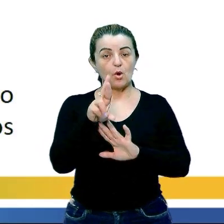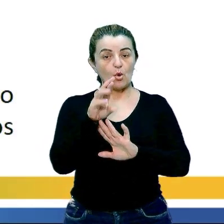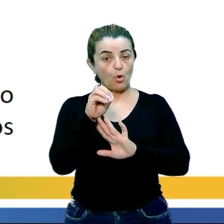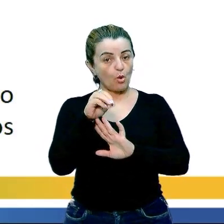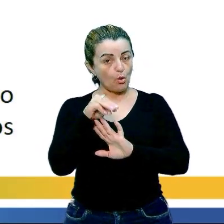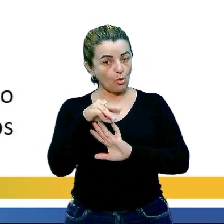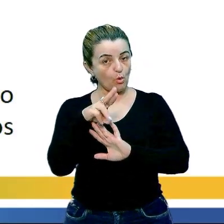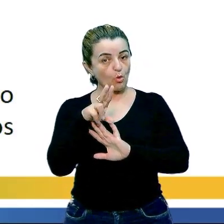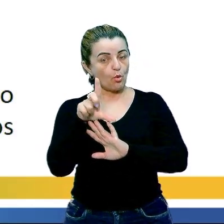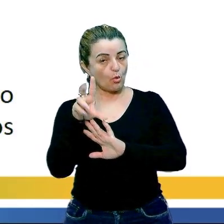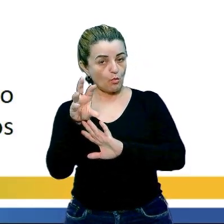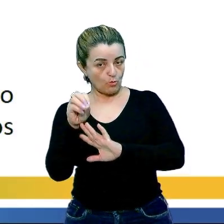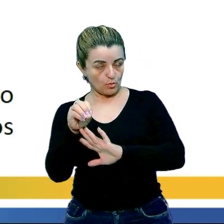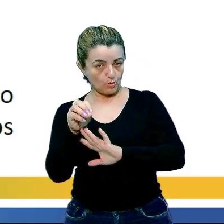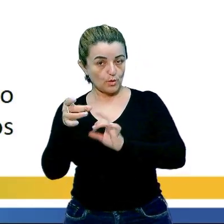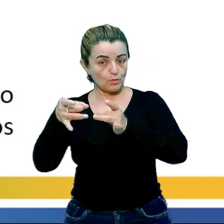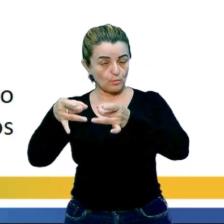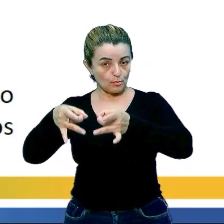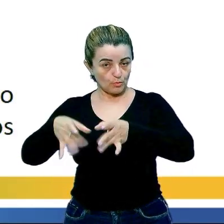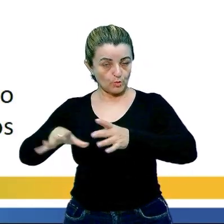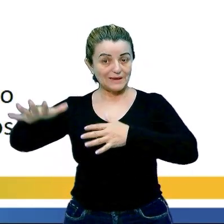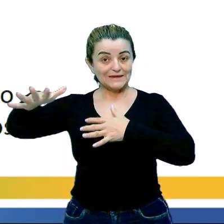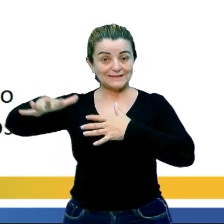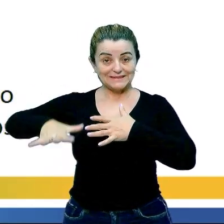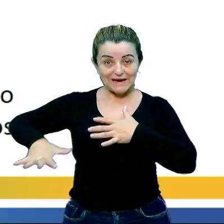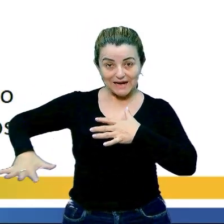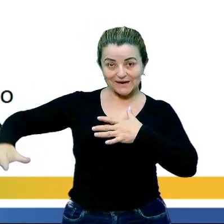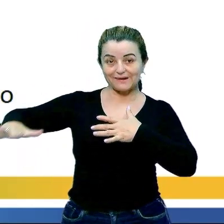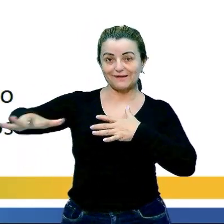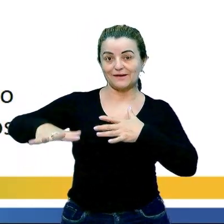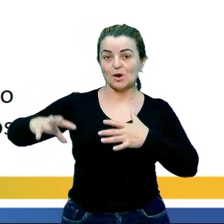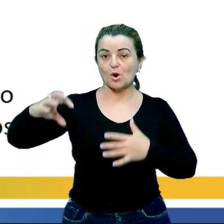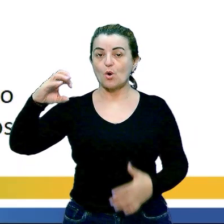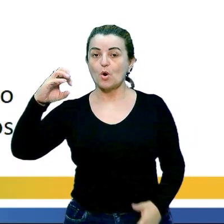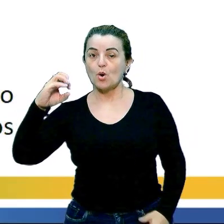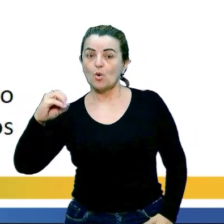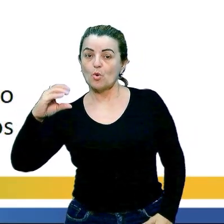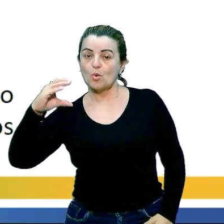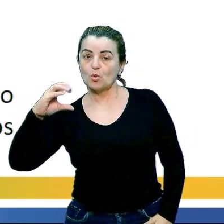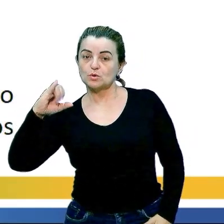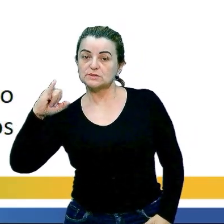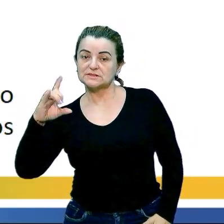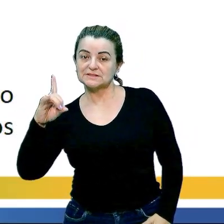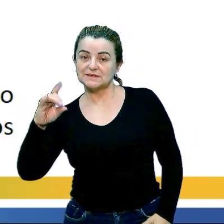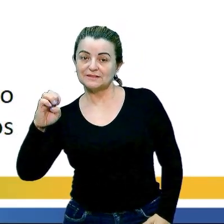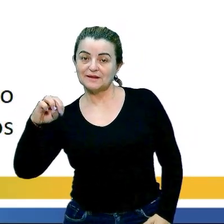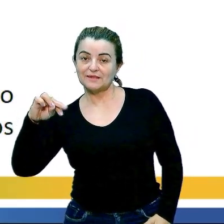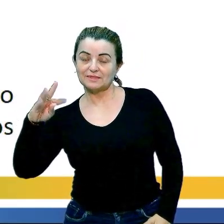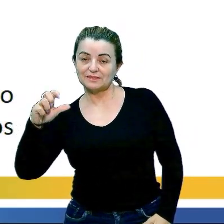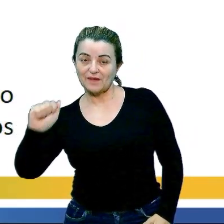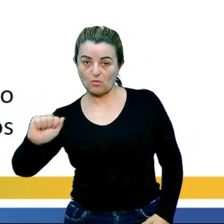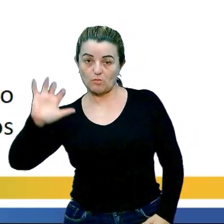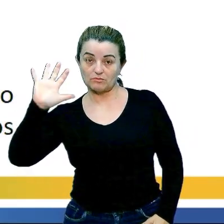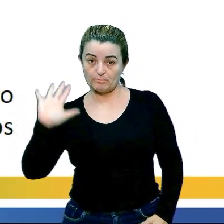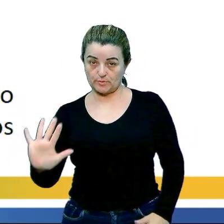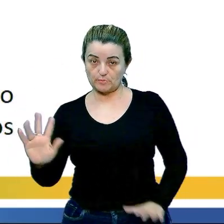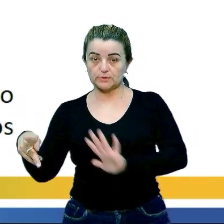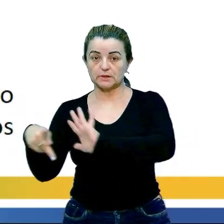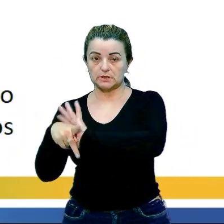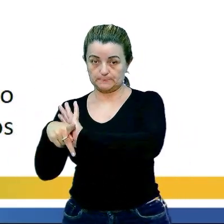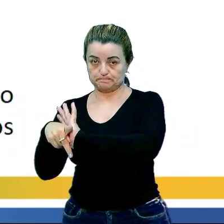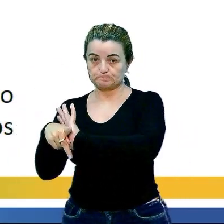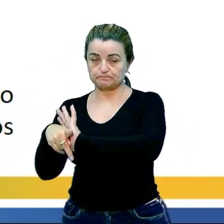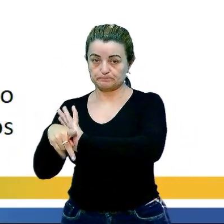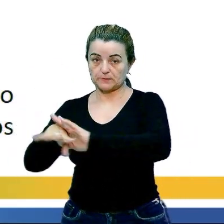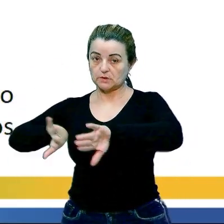Rômulo Augusto vai ser o último imperador do ocidental, né? Do lado ocidental, após essa divisão, né?